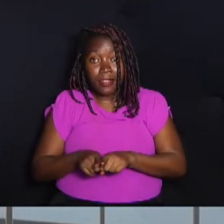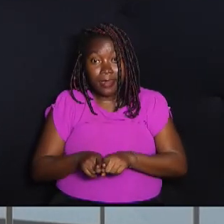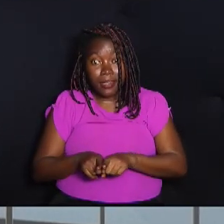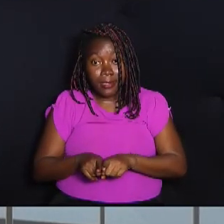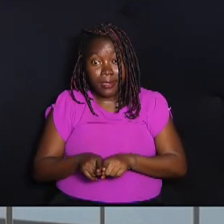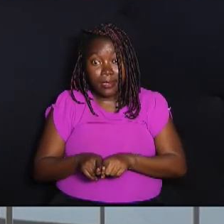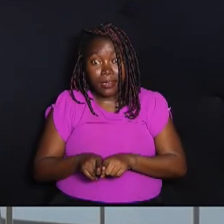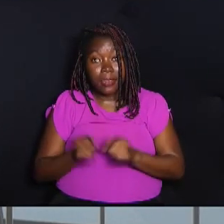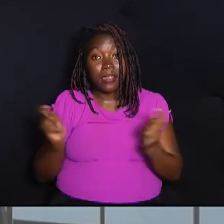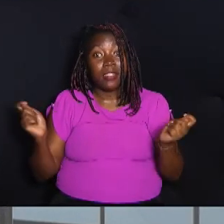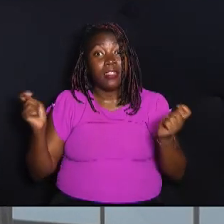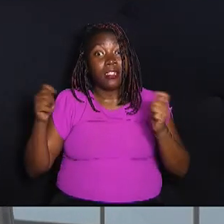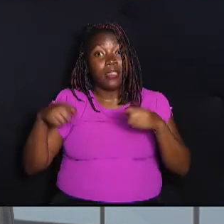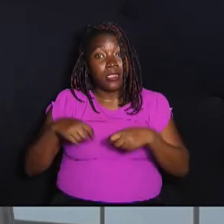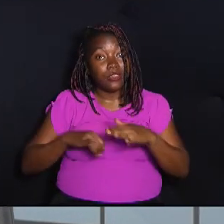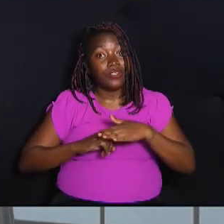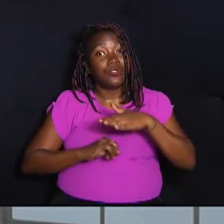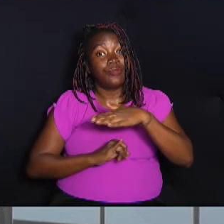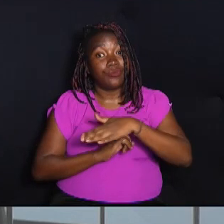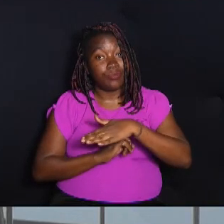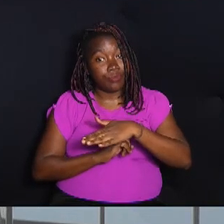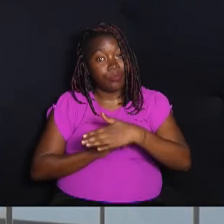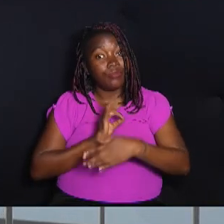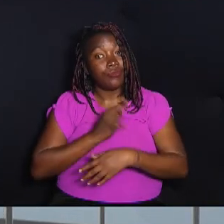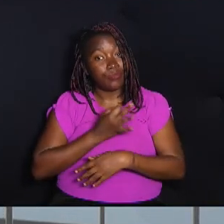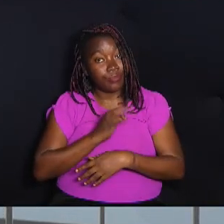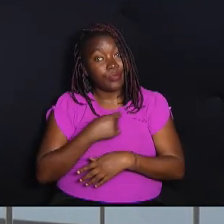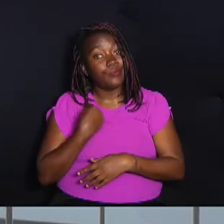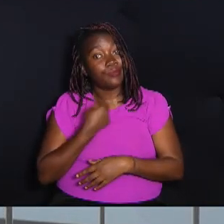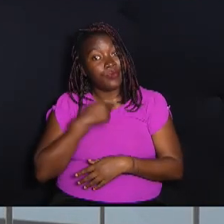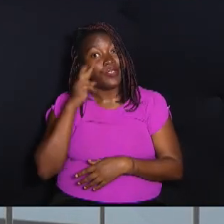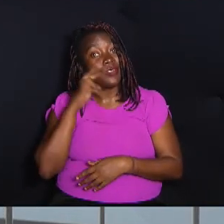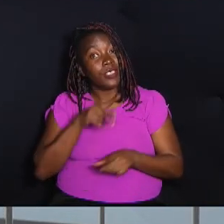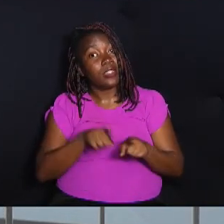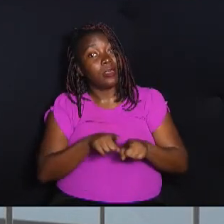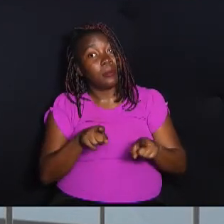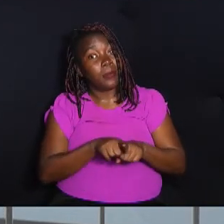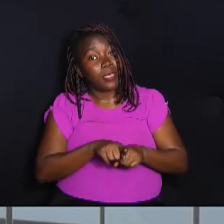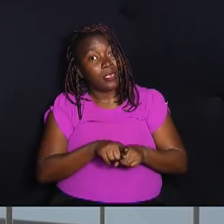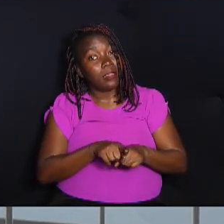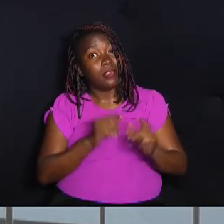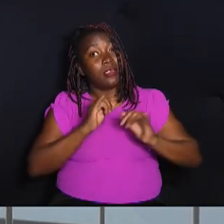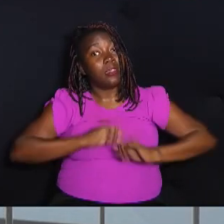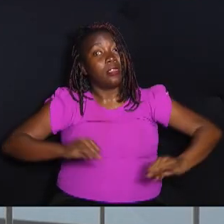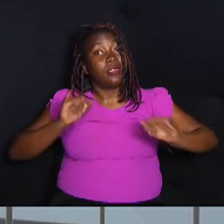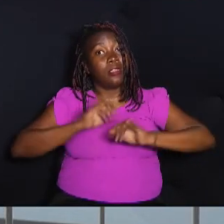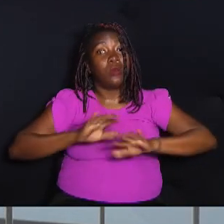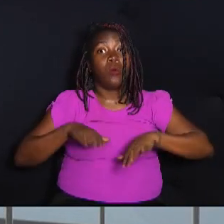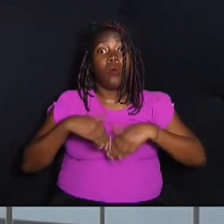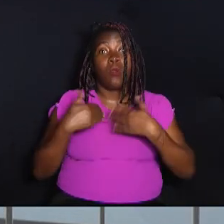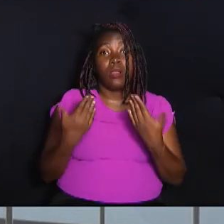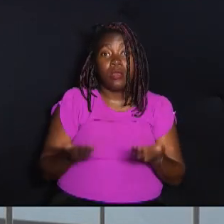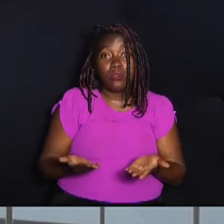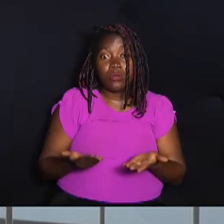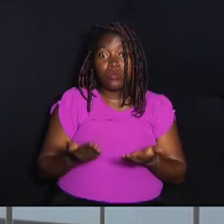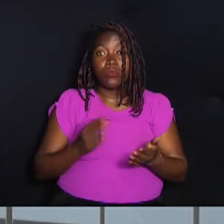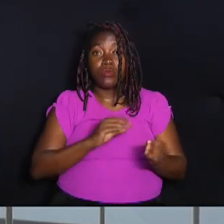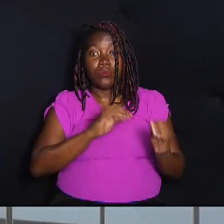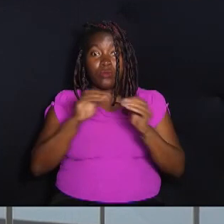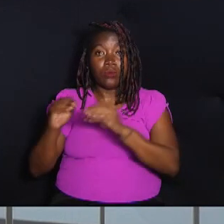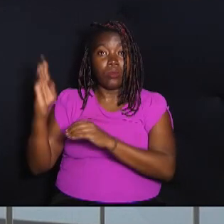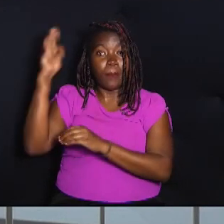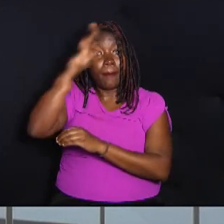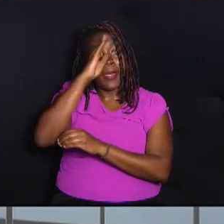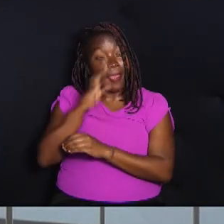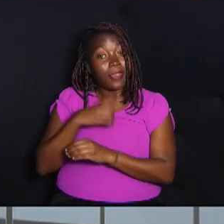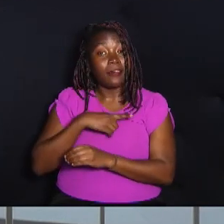na condição institucional, né, que a gente vê também que essa campanha, quando ela vai para o Brasil e tem